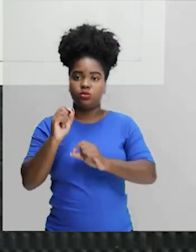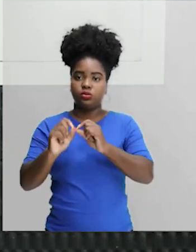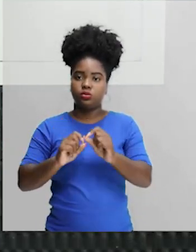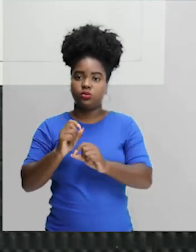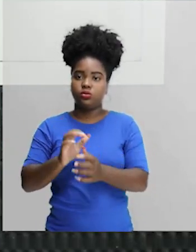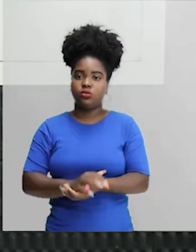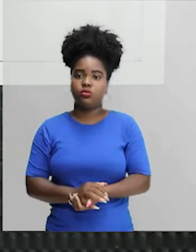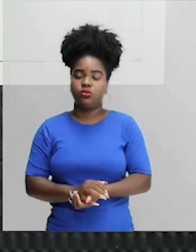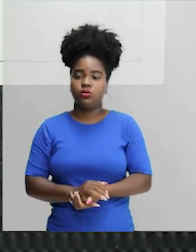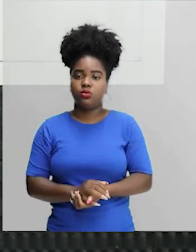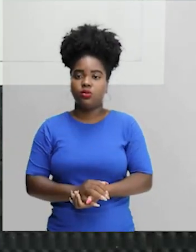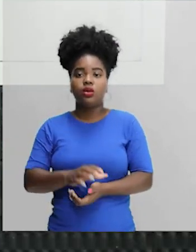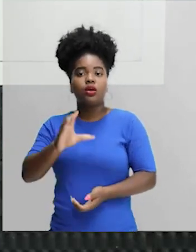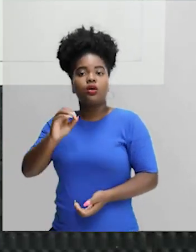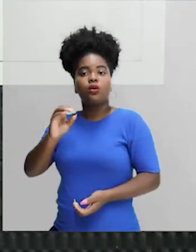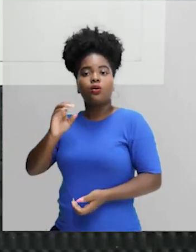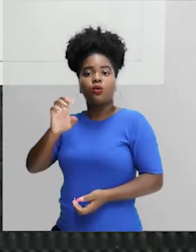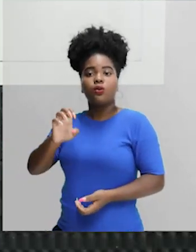do quociente.